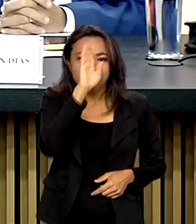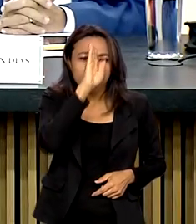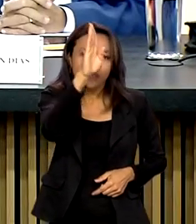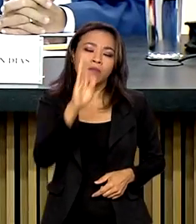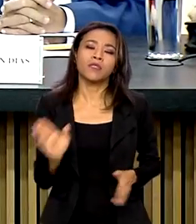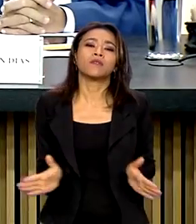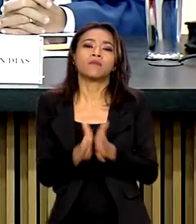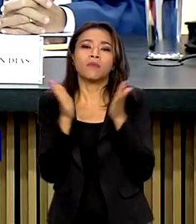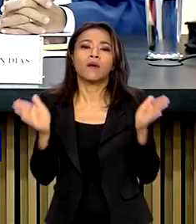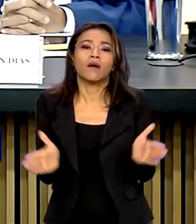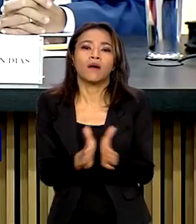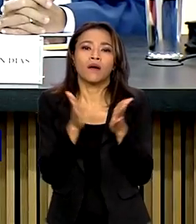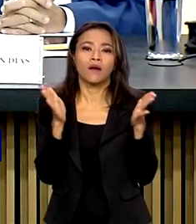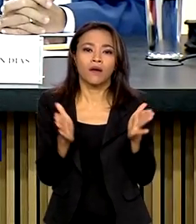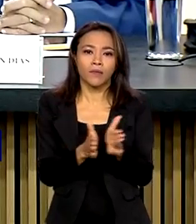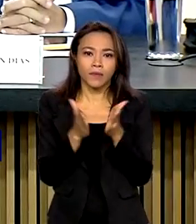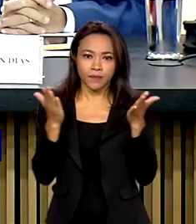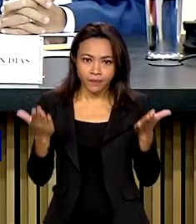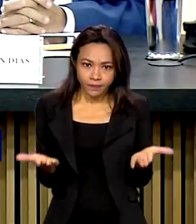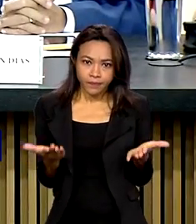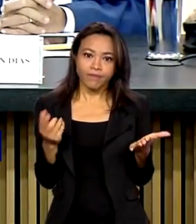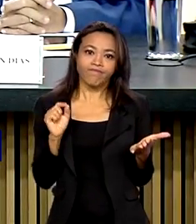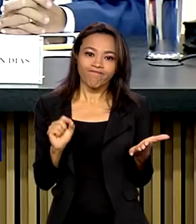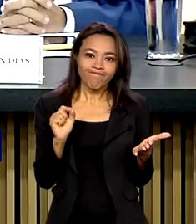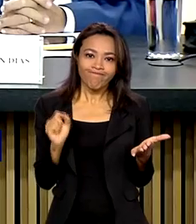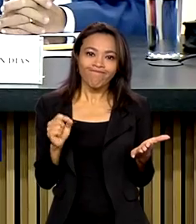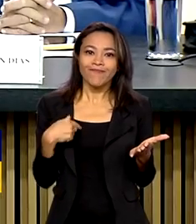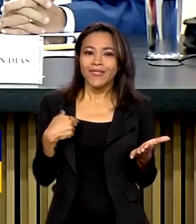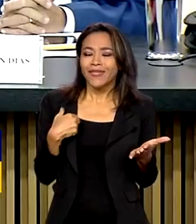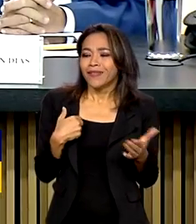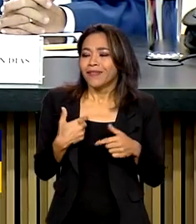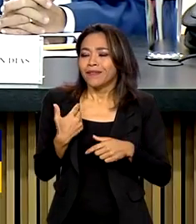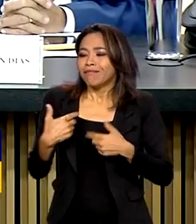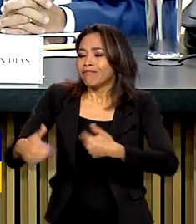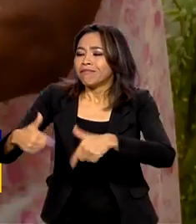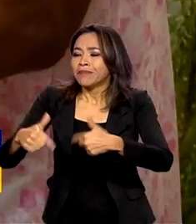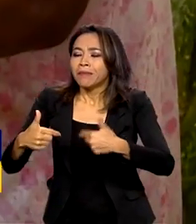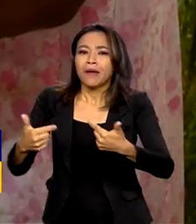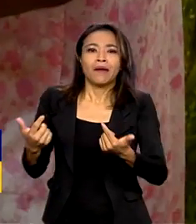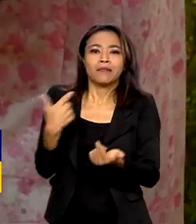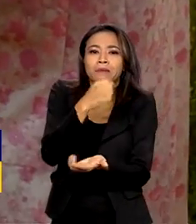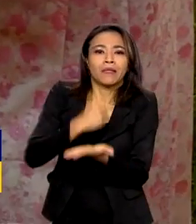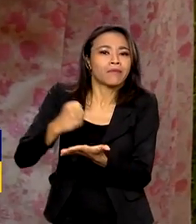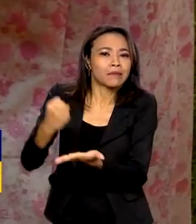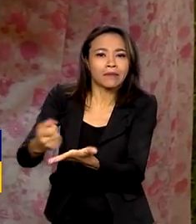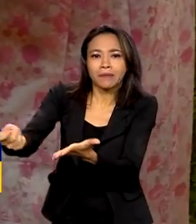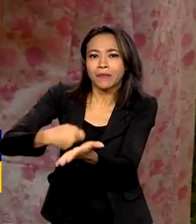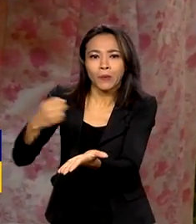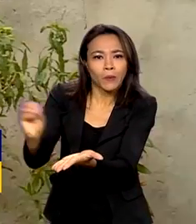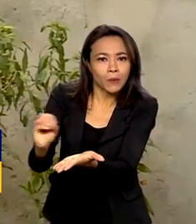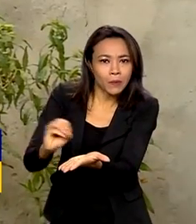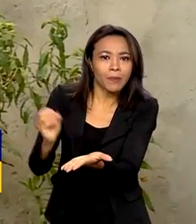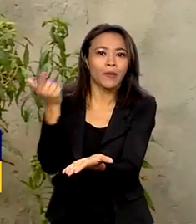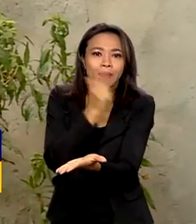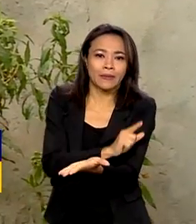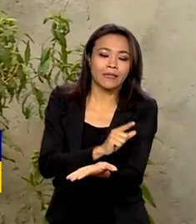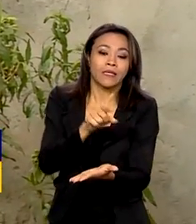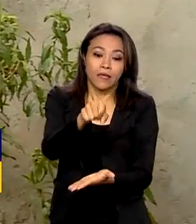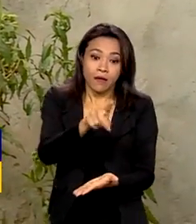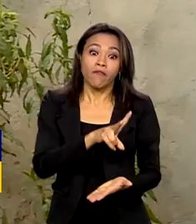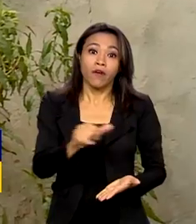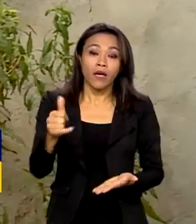acabam recorrendo a arranjos precários e informais para exercer o cuidado. O grupo de trabalho também vai